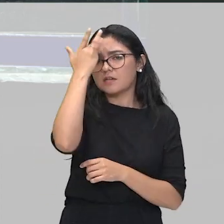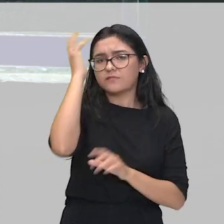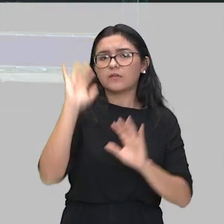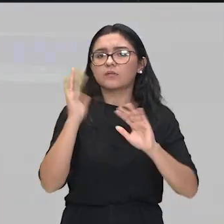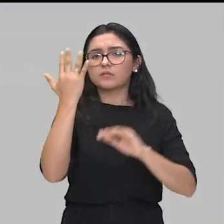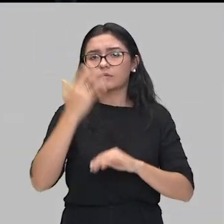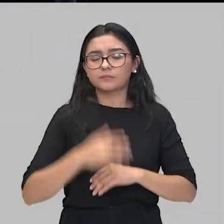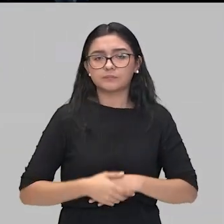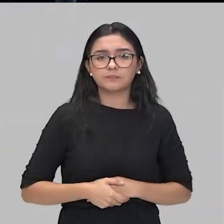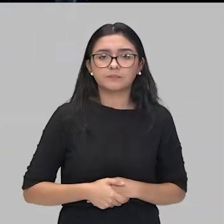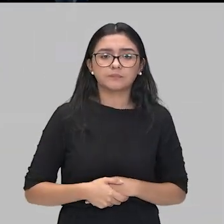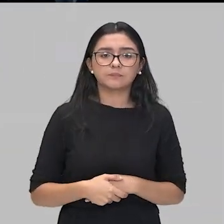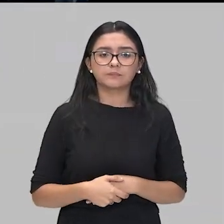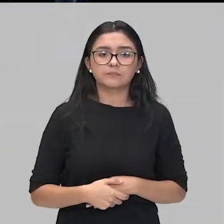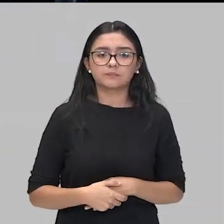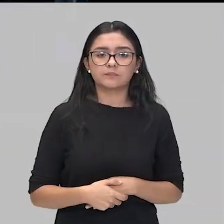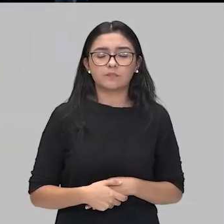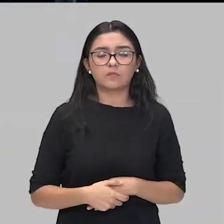então?